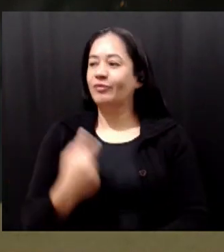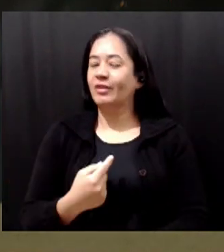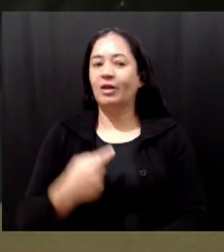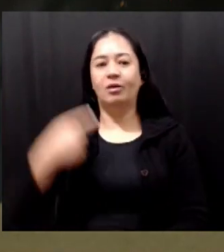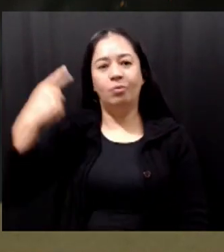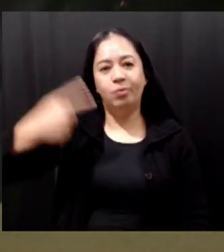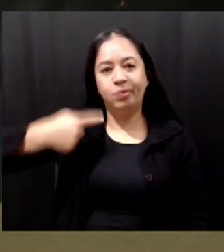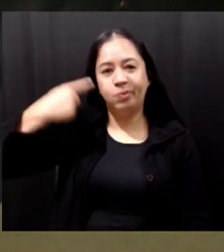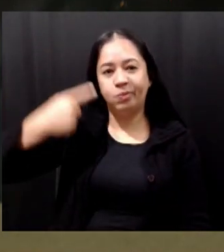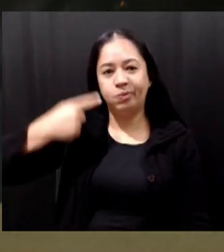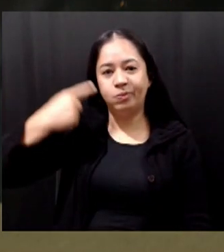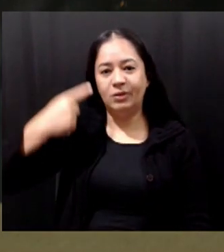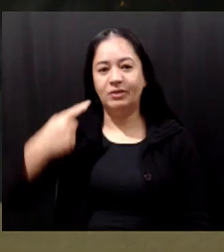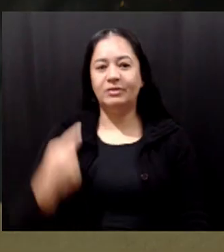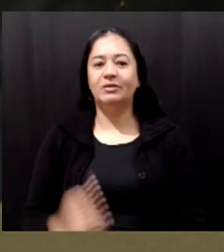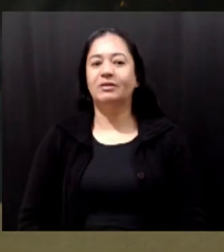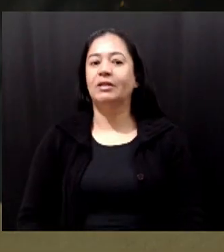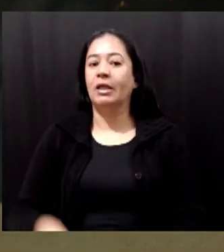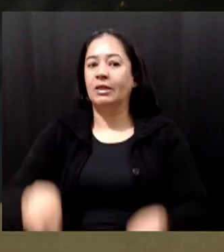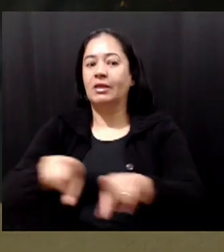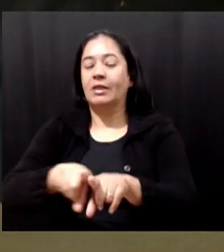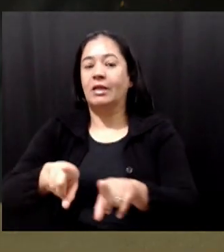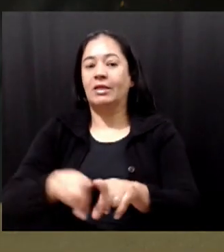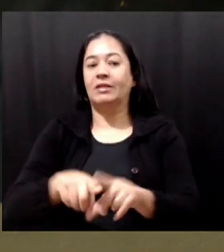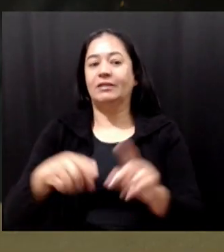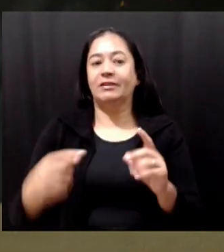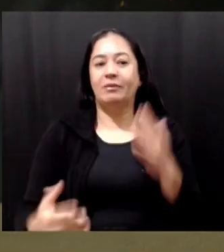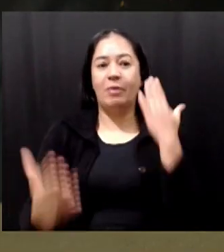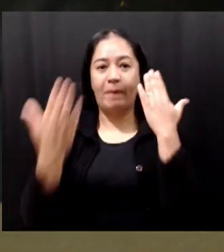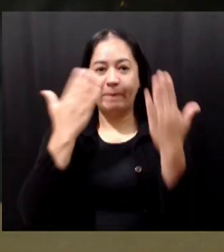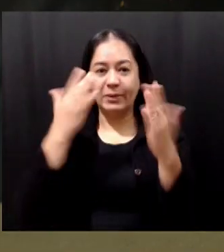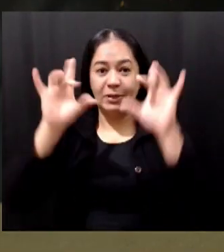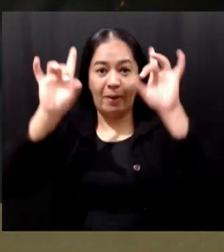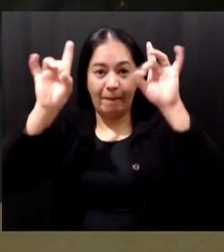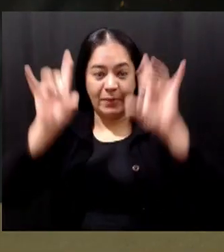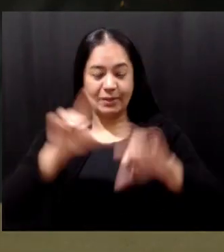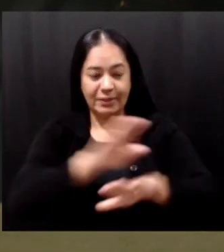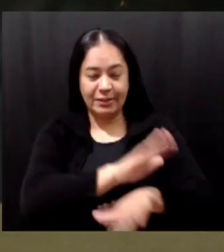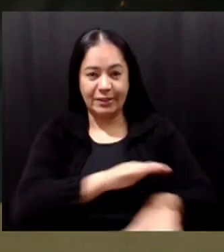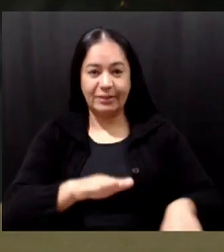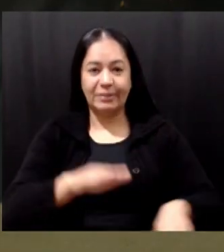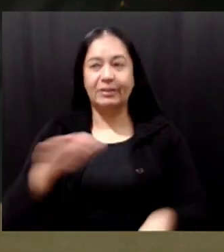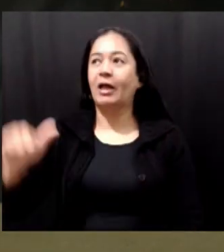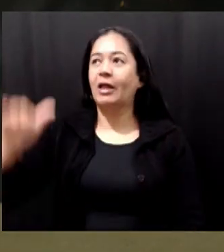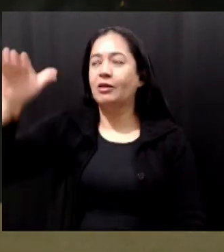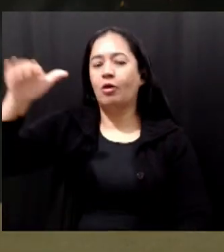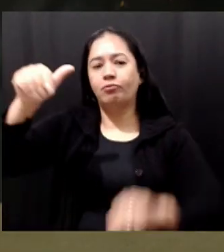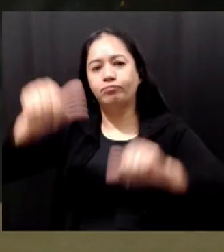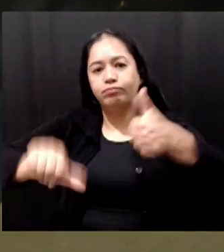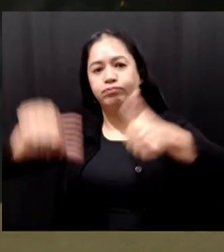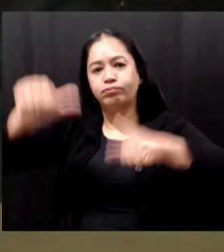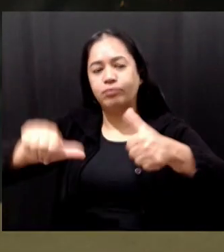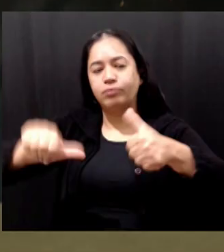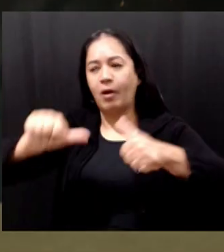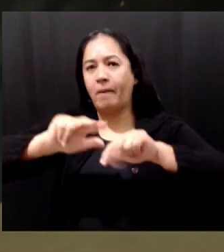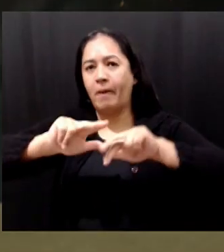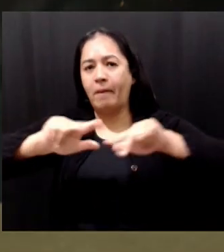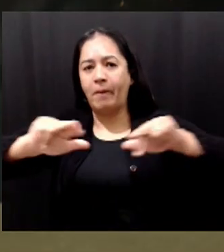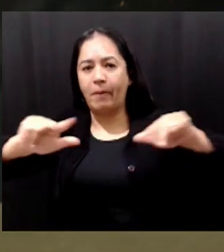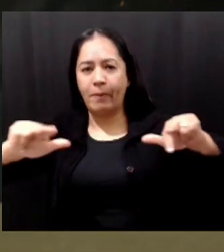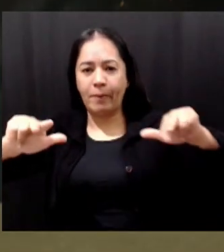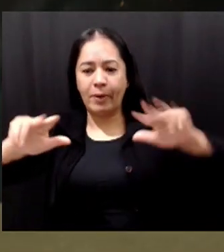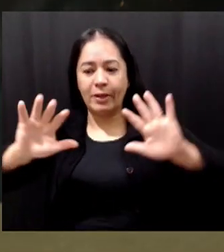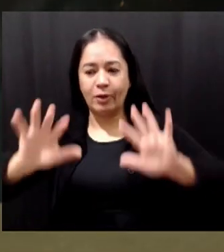uma doutora em psicologia, especialista em crianças e adultos, para analisar diferentes aspectos desse tema tão